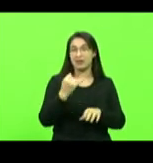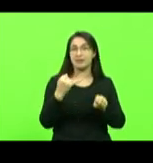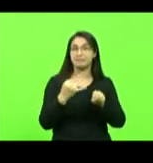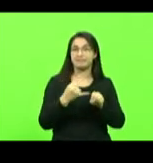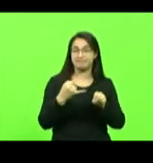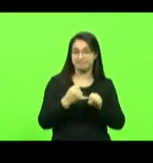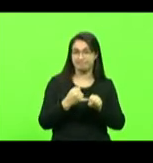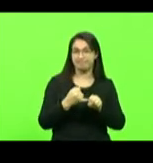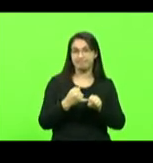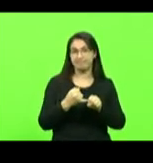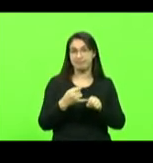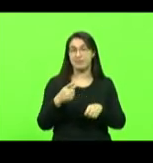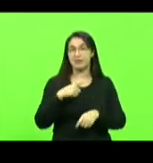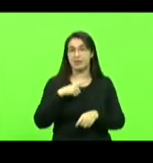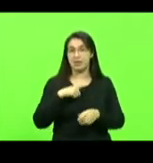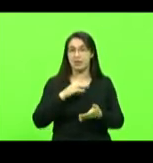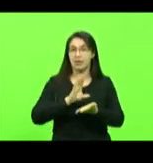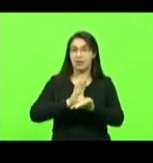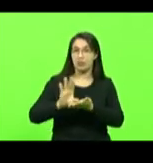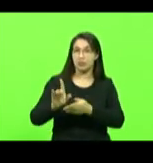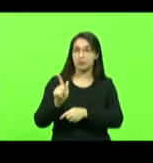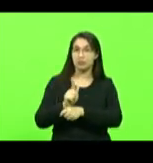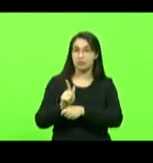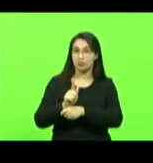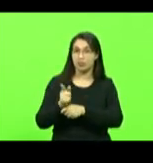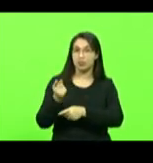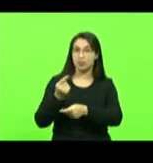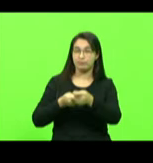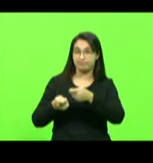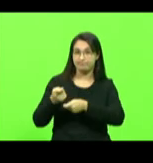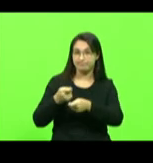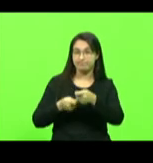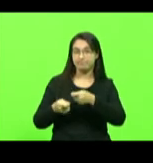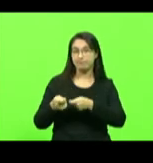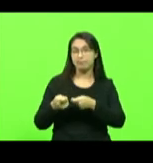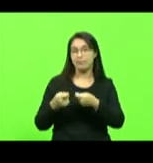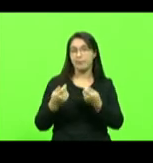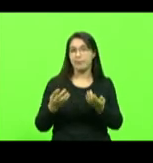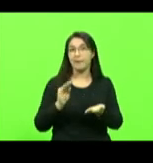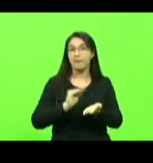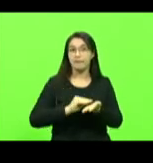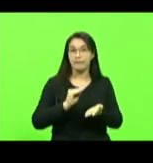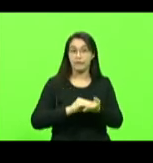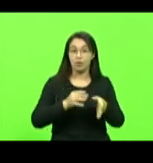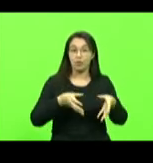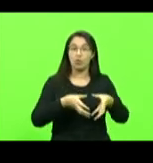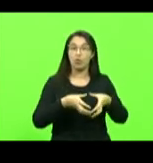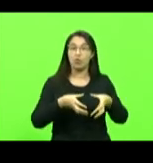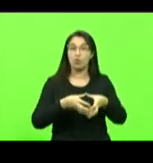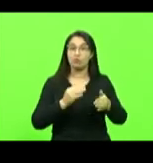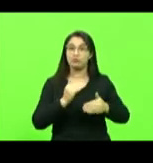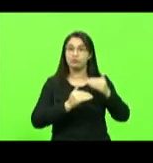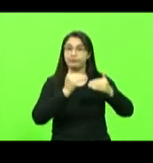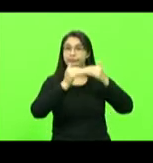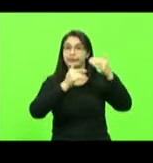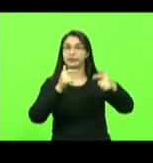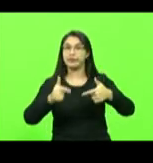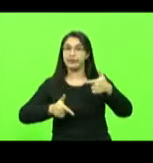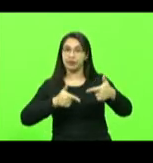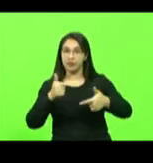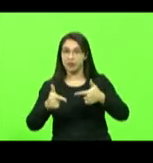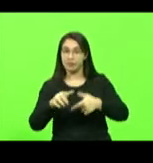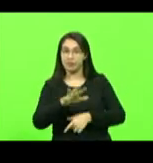conta, e há recursos para a gestão previsional orçamentária. Então, a gente tem a falta de equipes para desenvolver o trabalho de âmbito